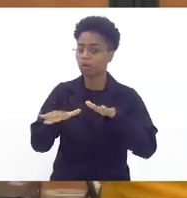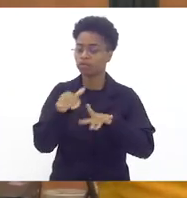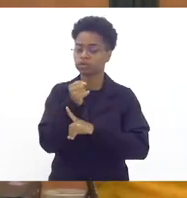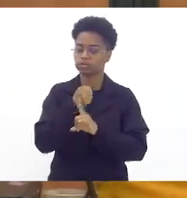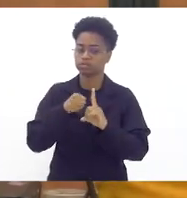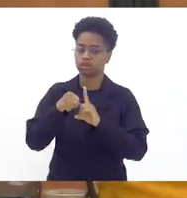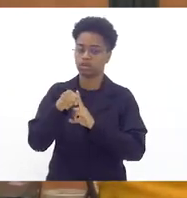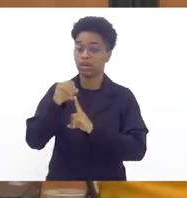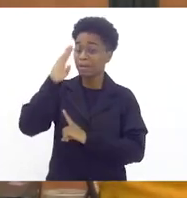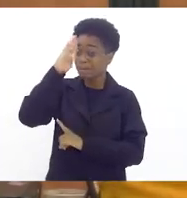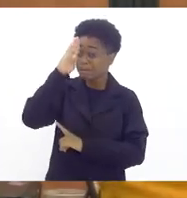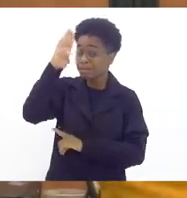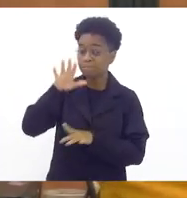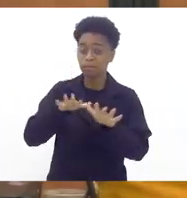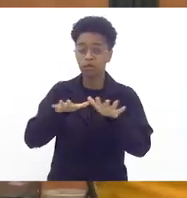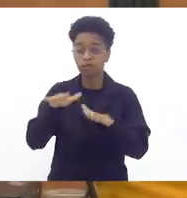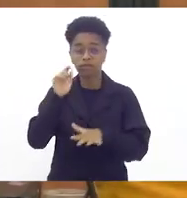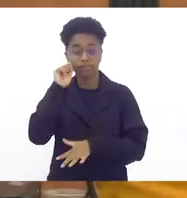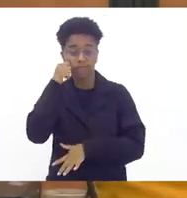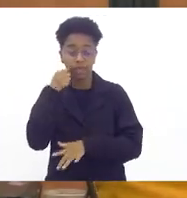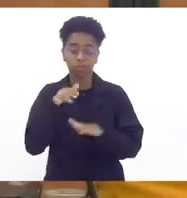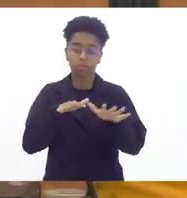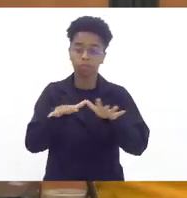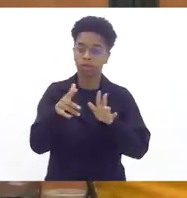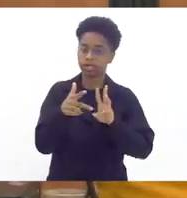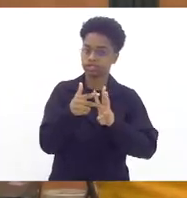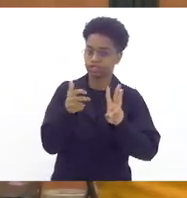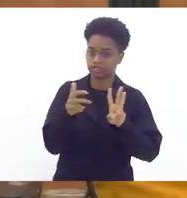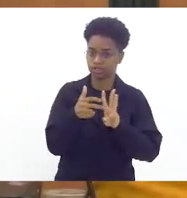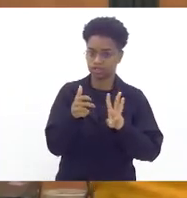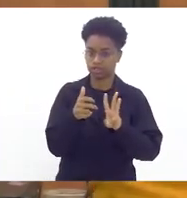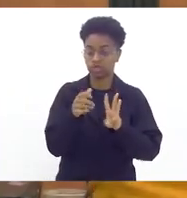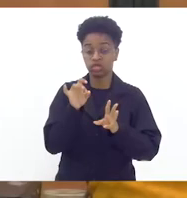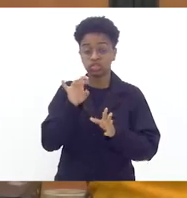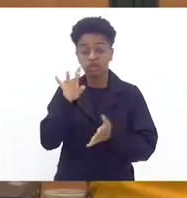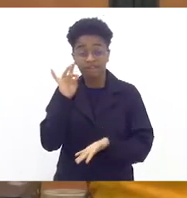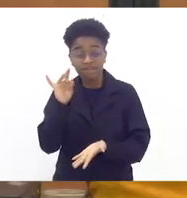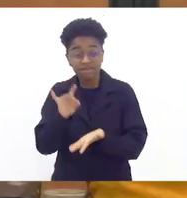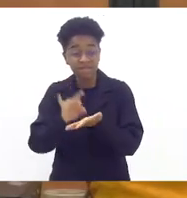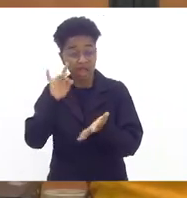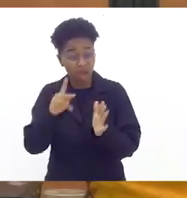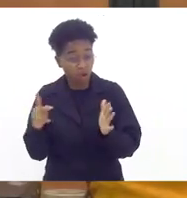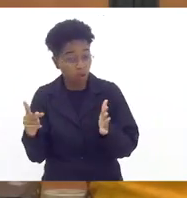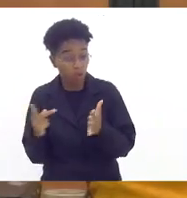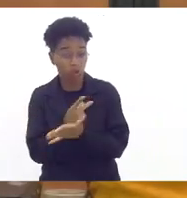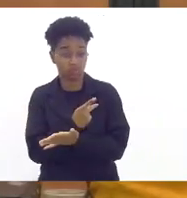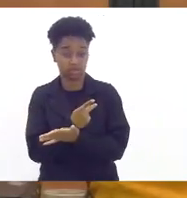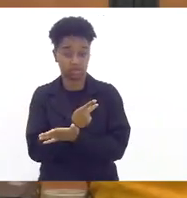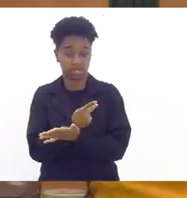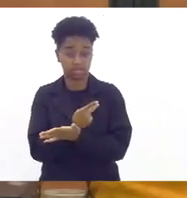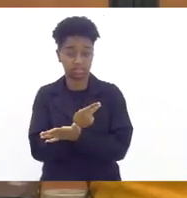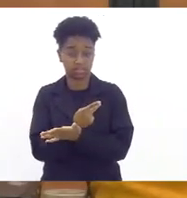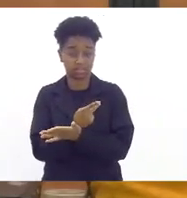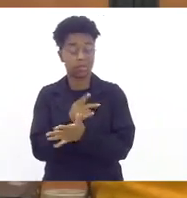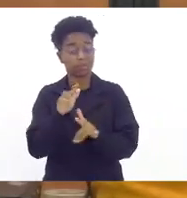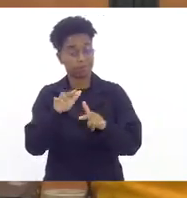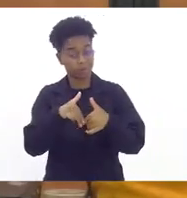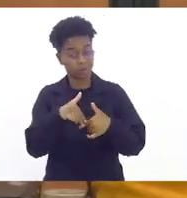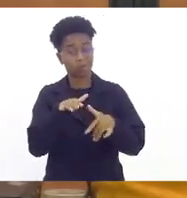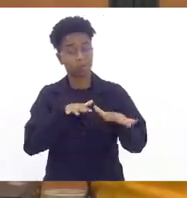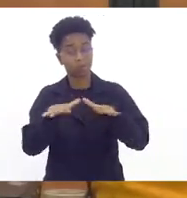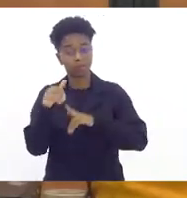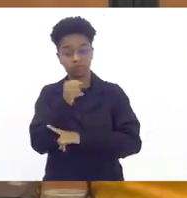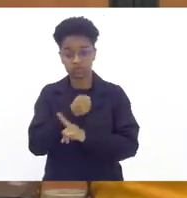principalmente movimentos negros e movimentos indígenas. e ela só vai ser cumprida pelos movimentos sociais e